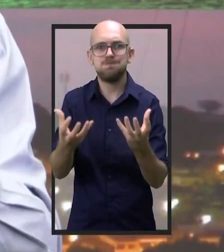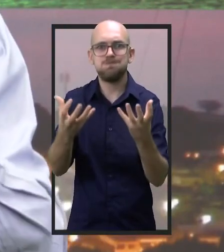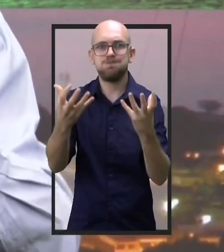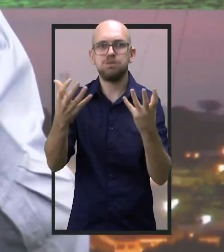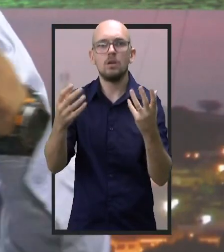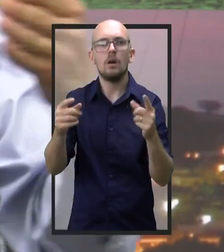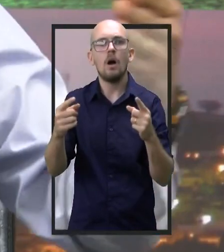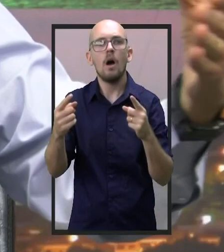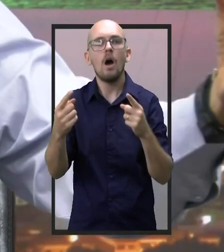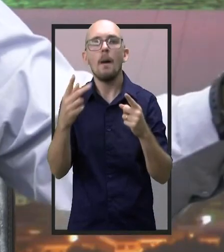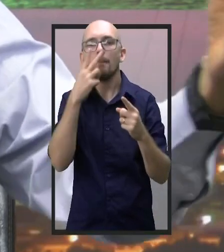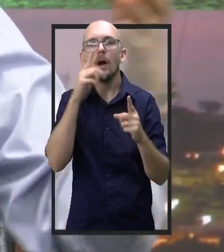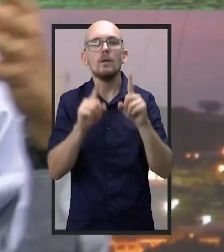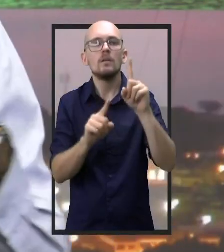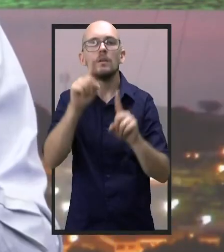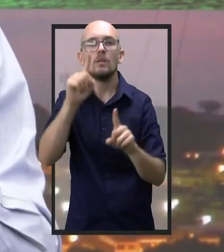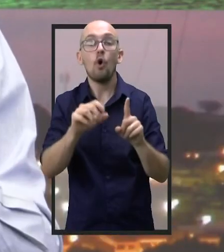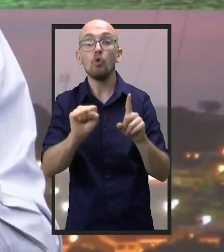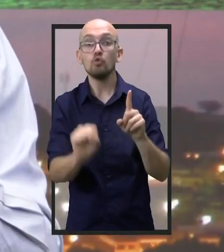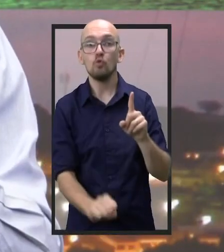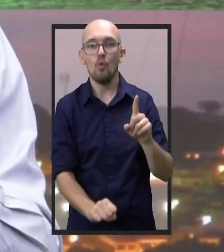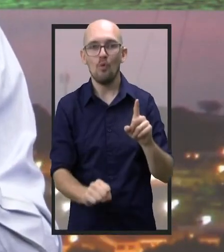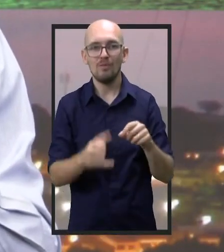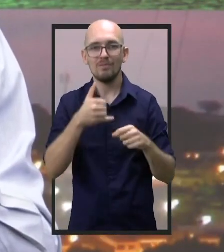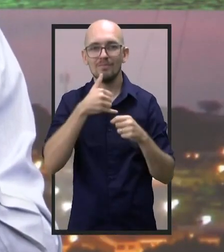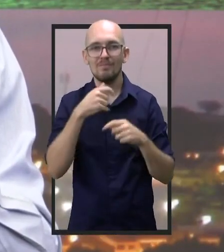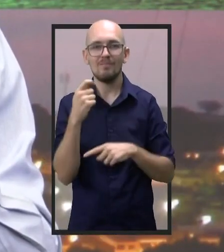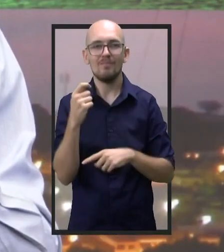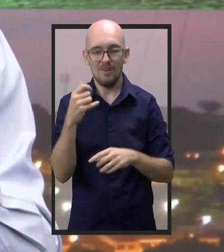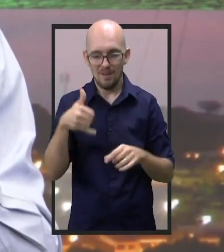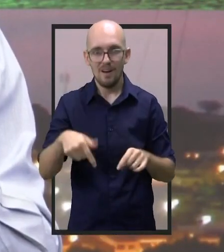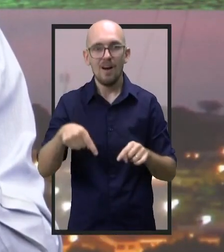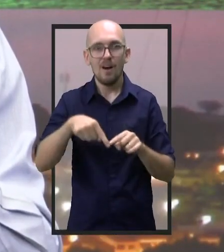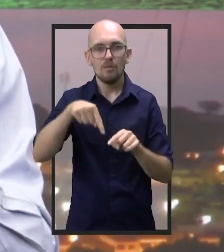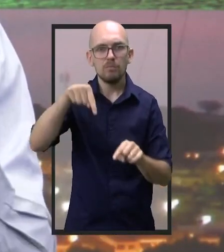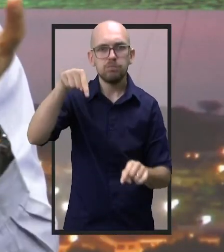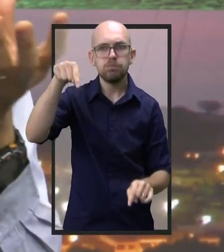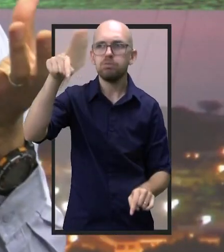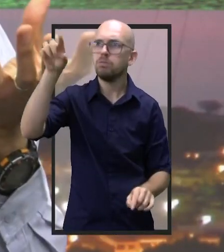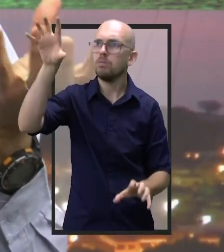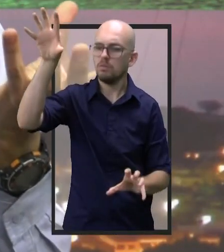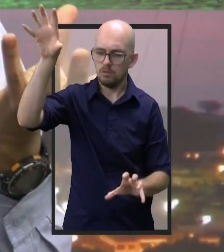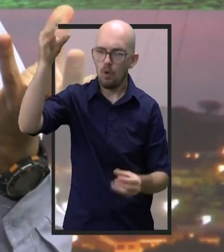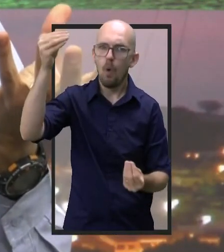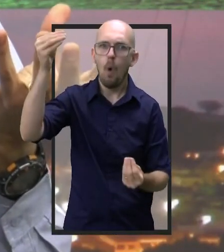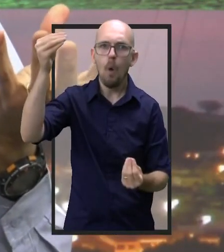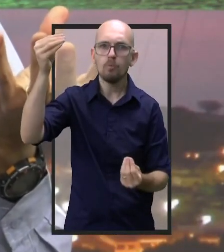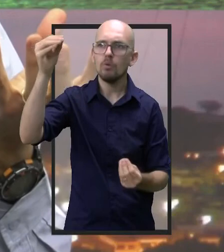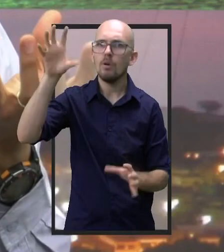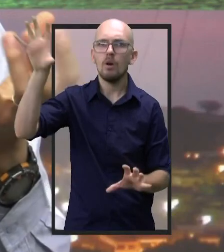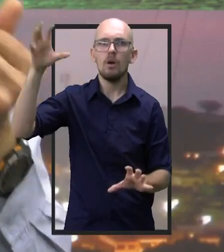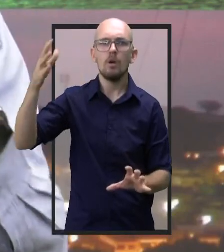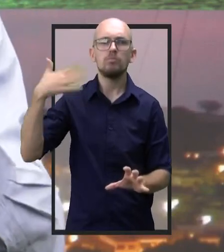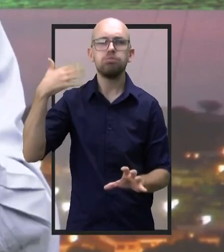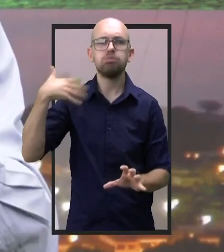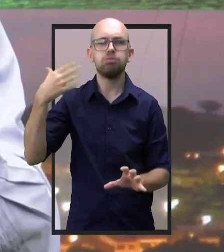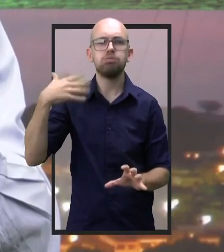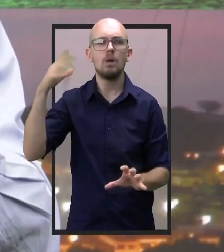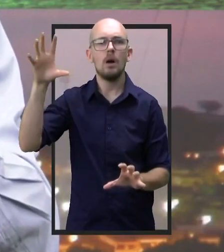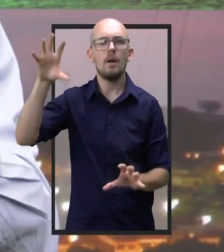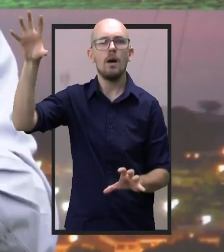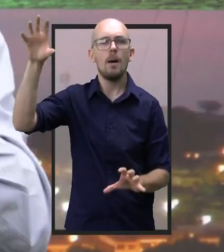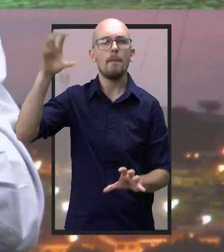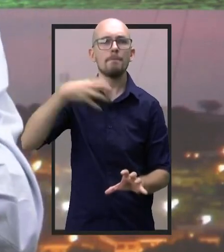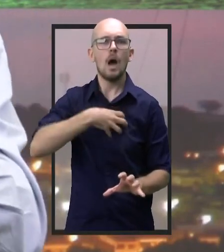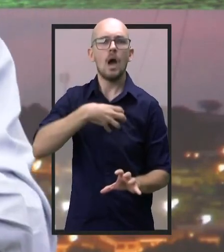Rio Grande do Sul, um estado tão tradicional em agropecuária. Como pode? Bahia. Mas isso é